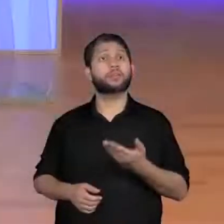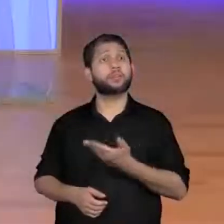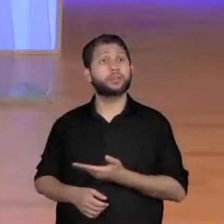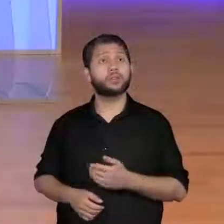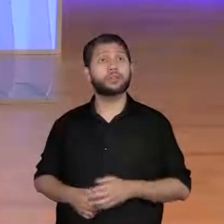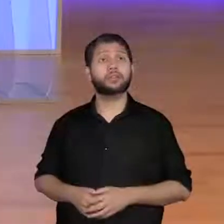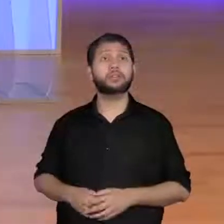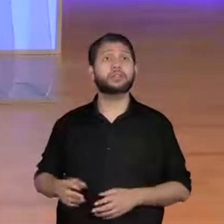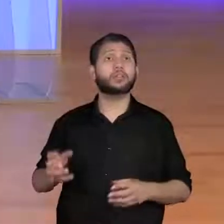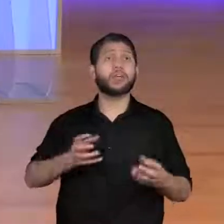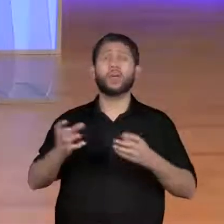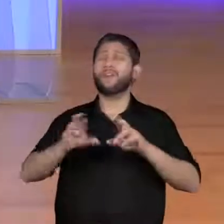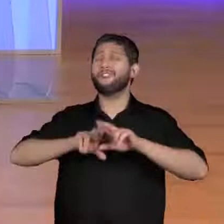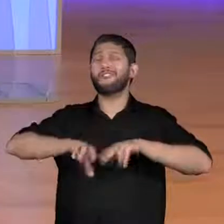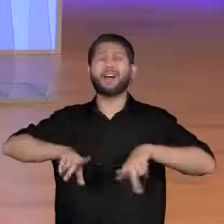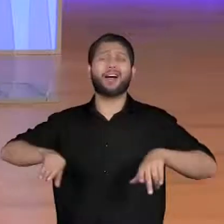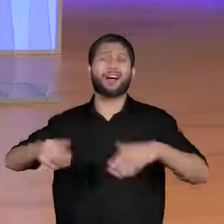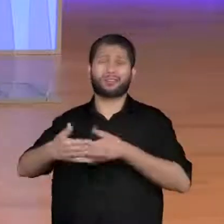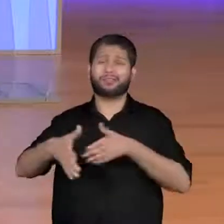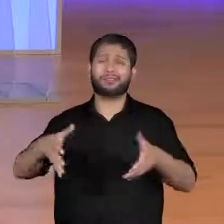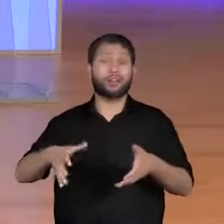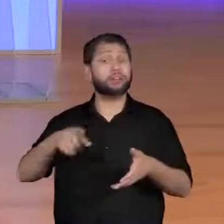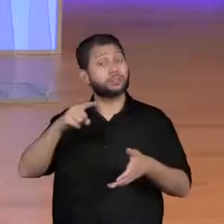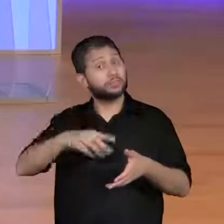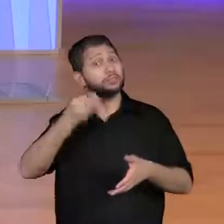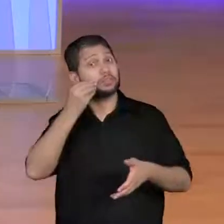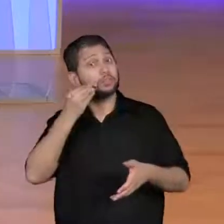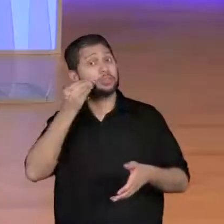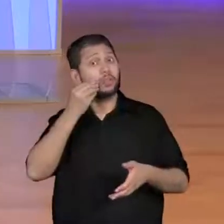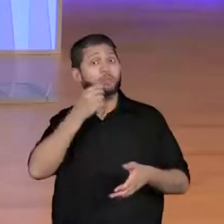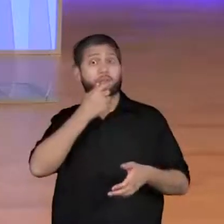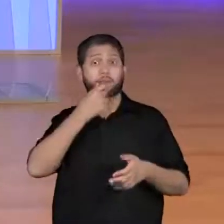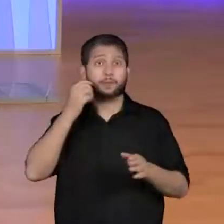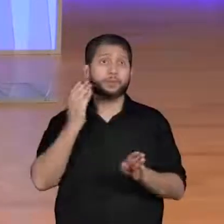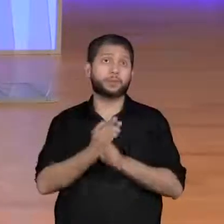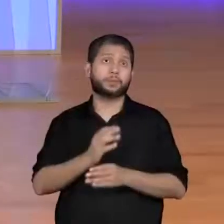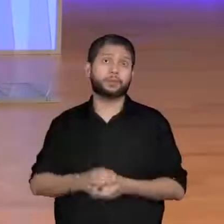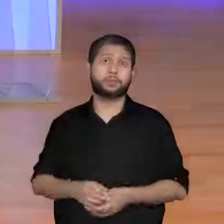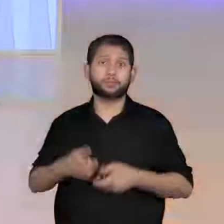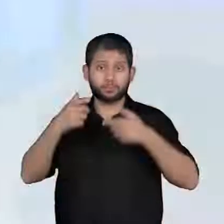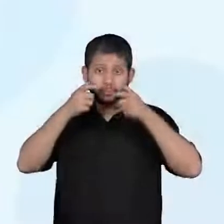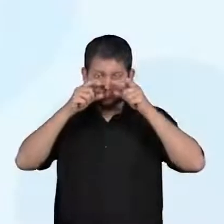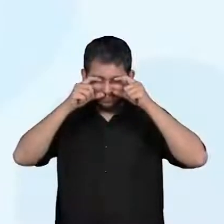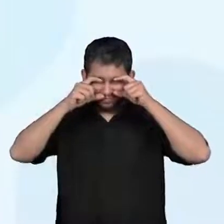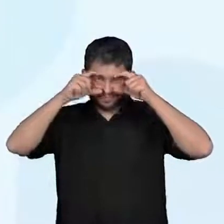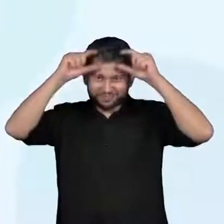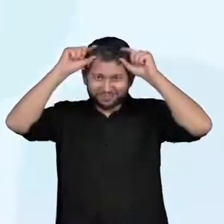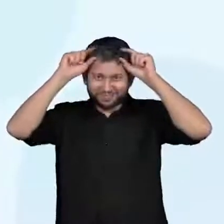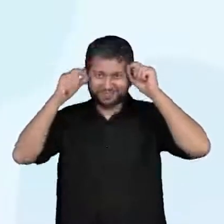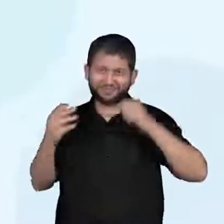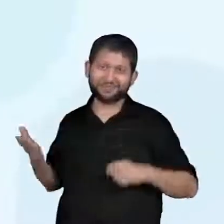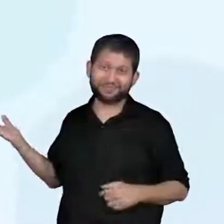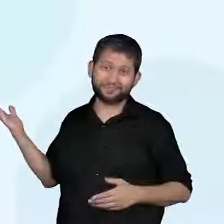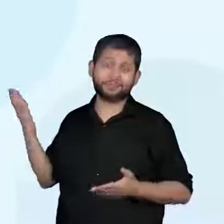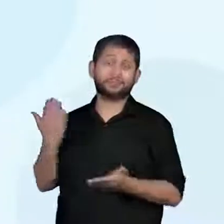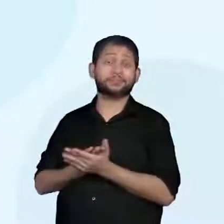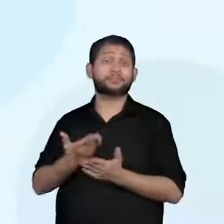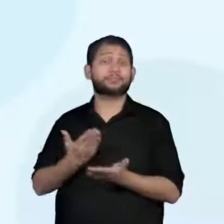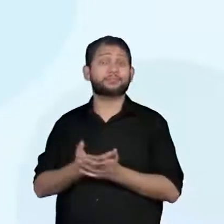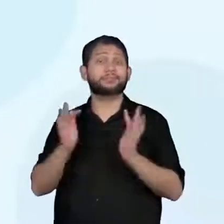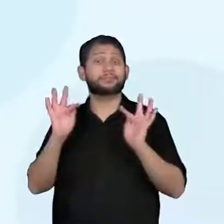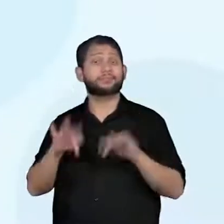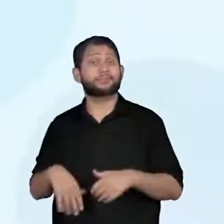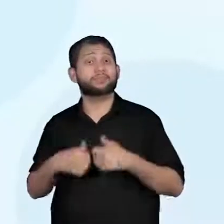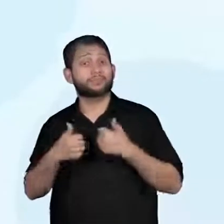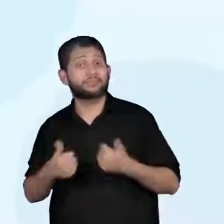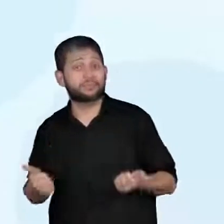nós temos muitos outros materiais com sementes, mas professor, ah, pode tirar legal. A venda, porque a aula nossa já